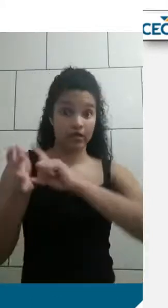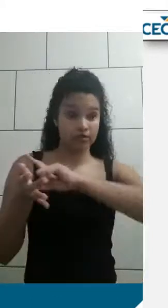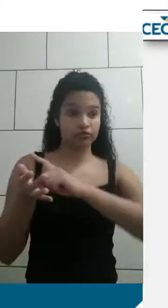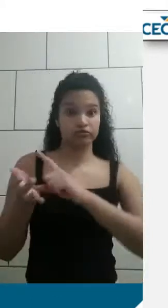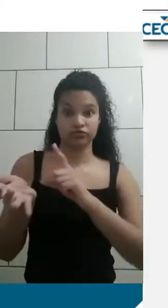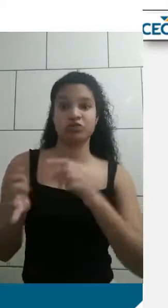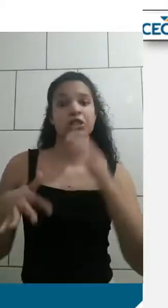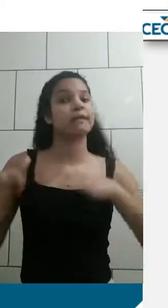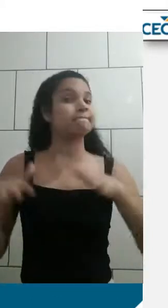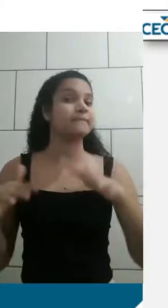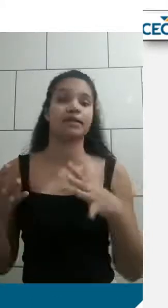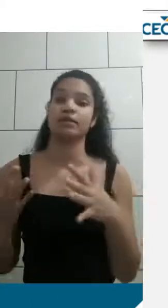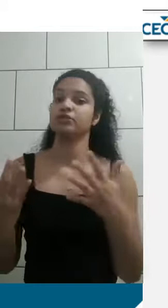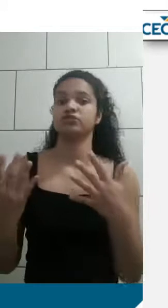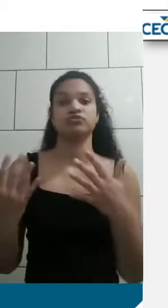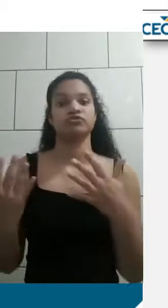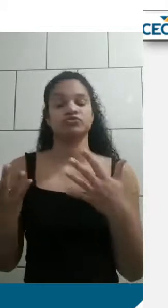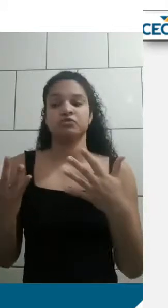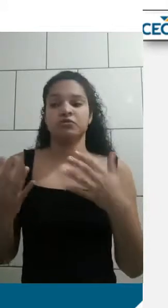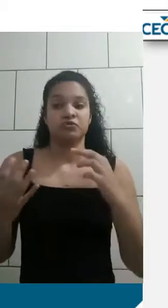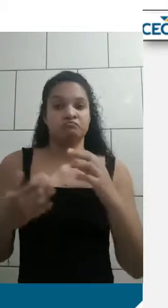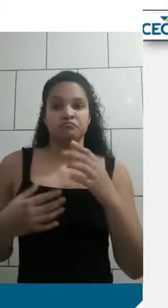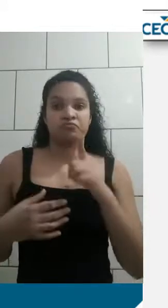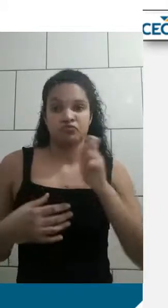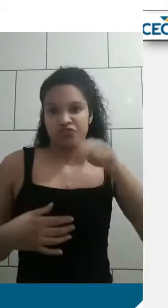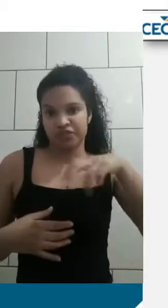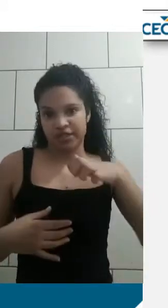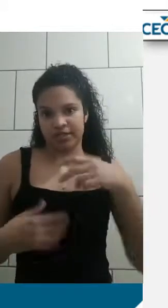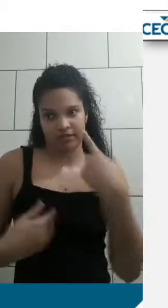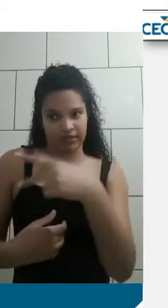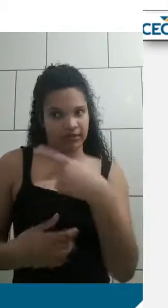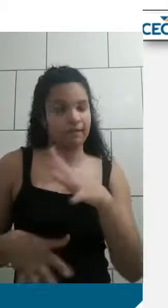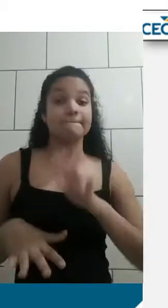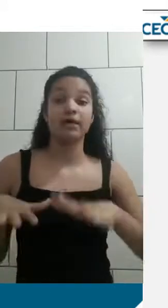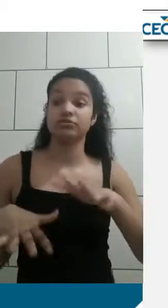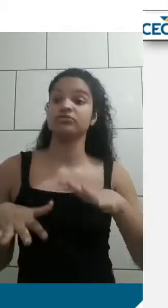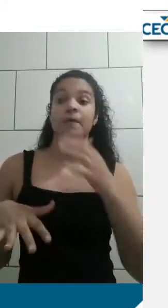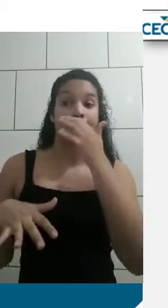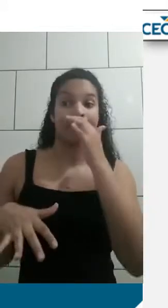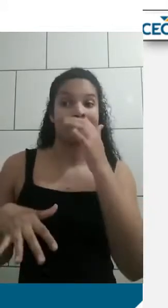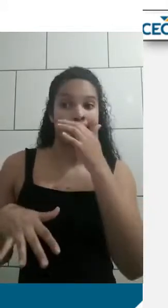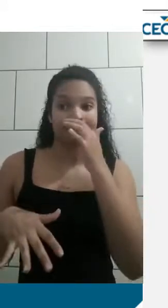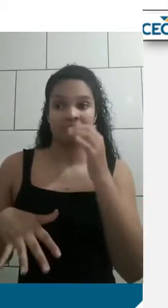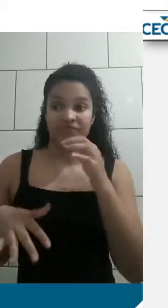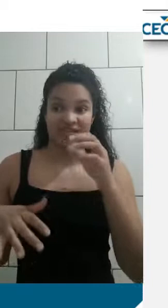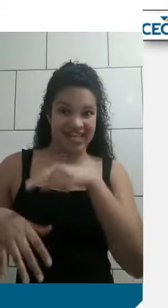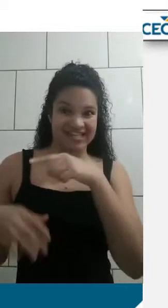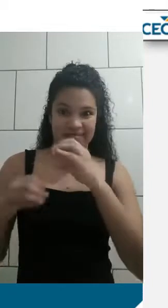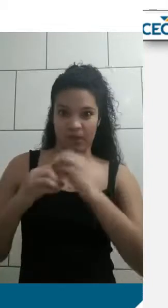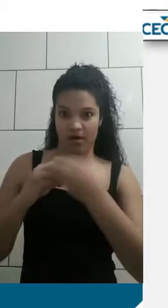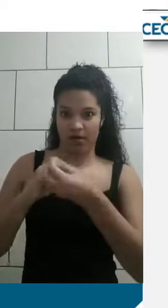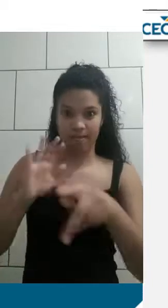depender do tipo de gene e do contexto desse gene na célula. Essa molécula de proteína que foi